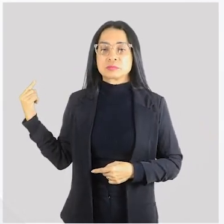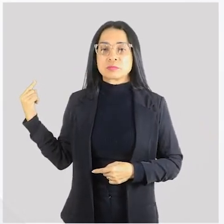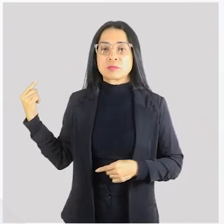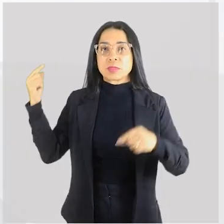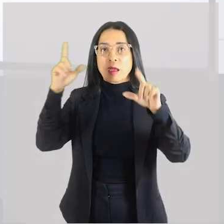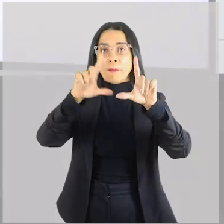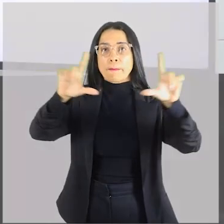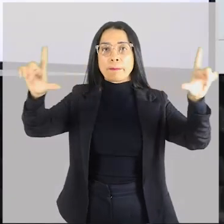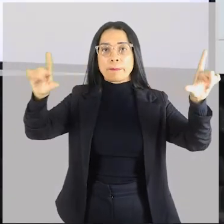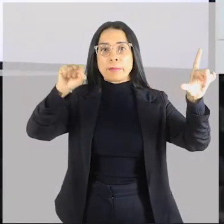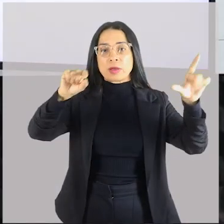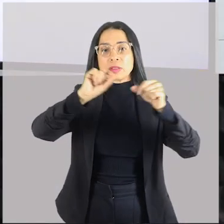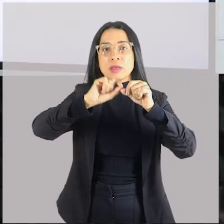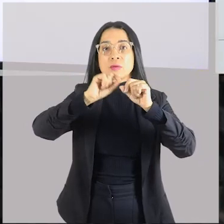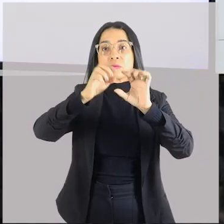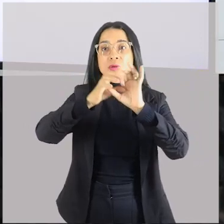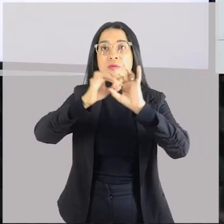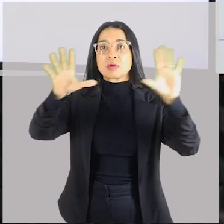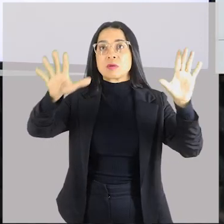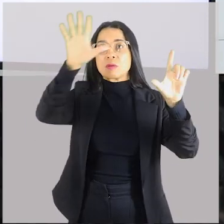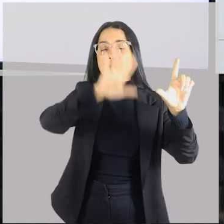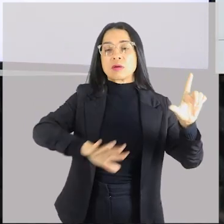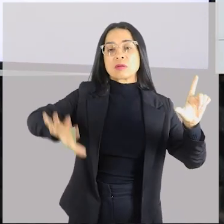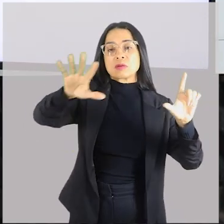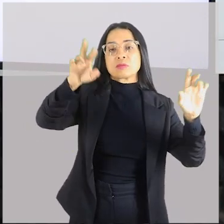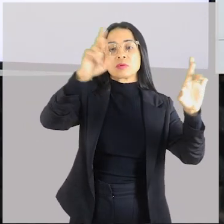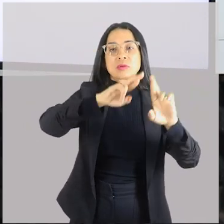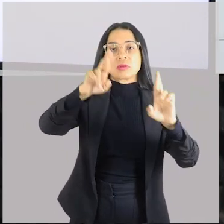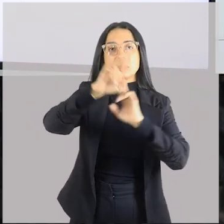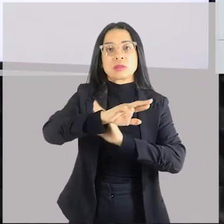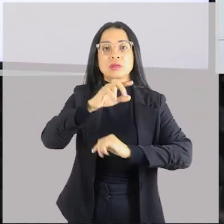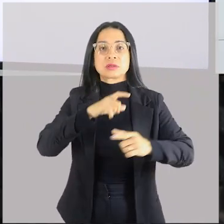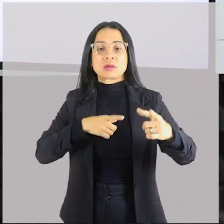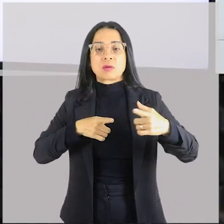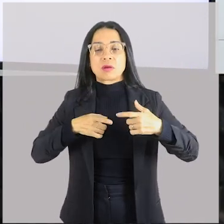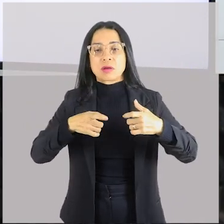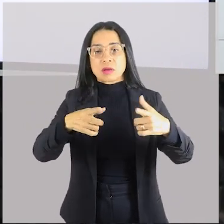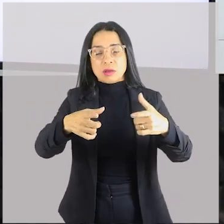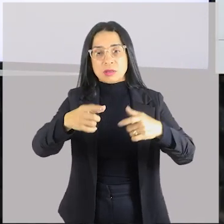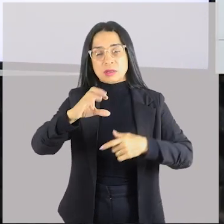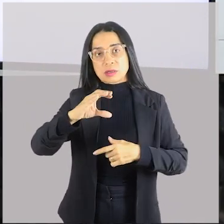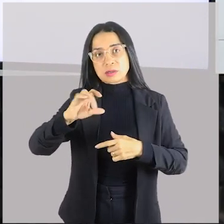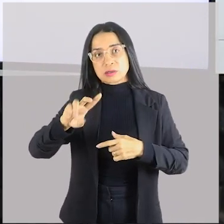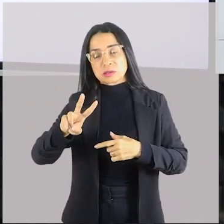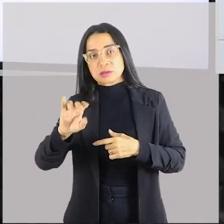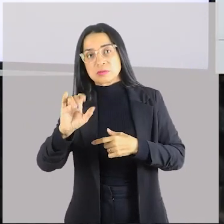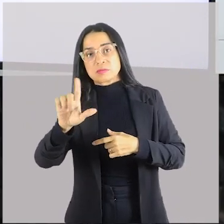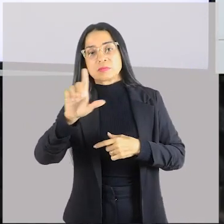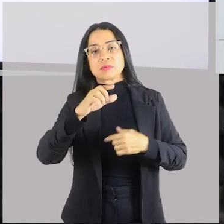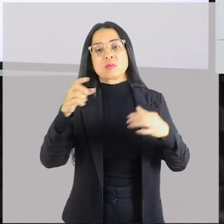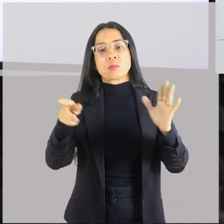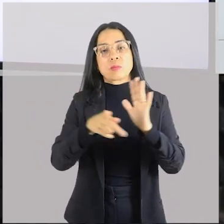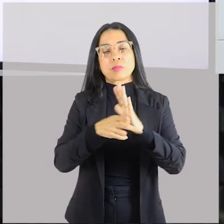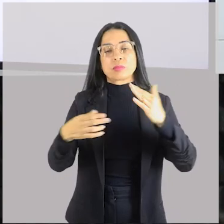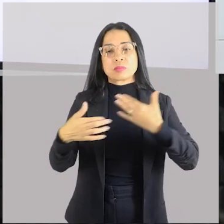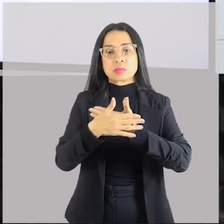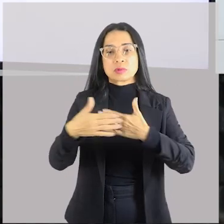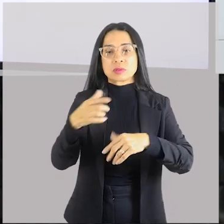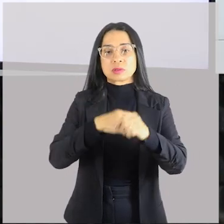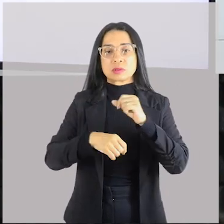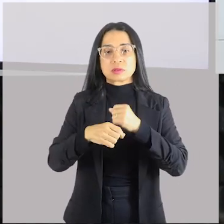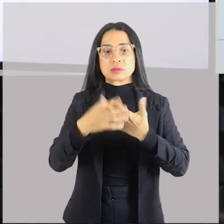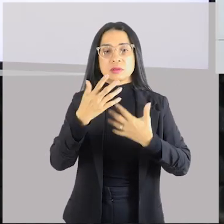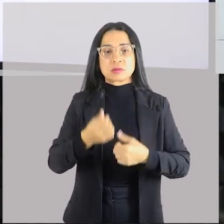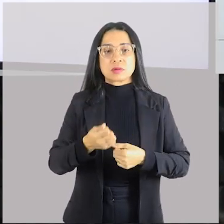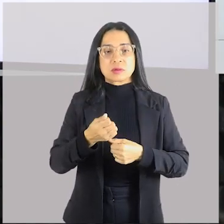painel feito ao ar livre em relação à guerra civil da cidade que recebe o nome do painel ele é feito